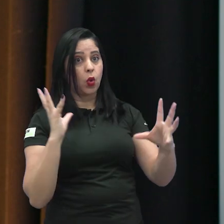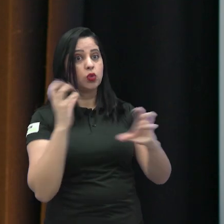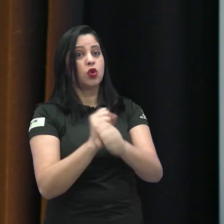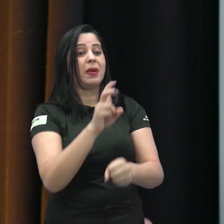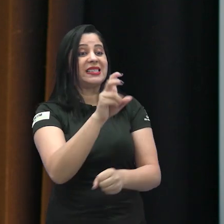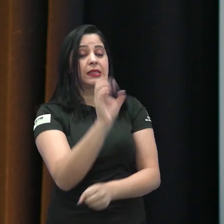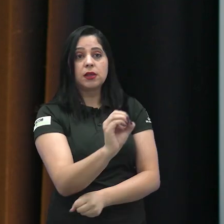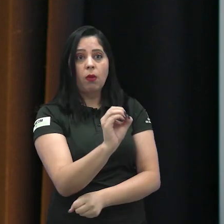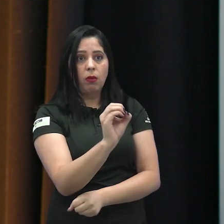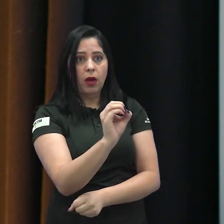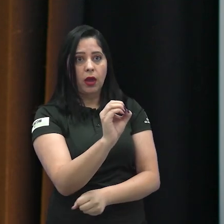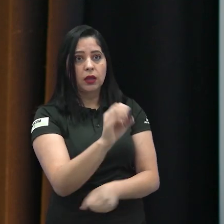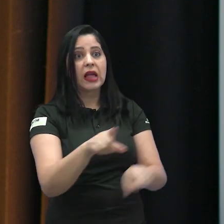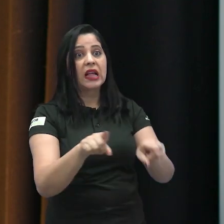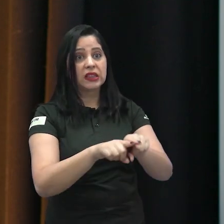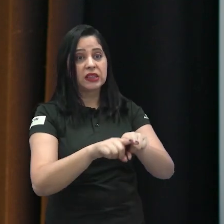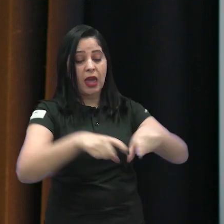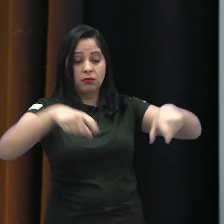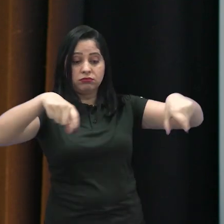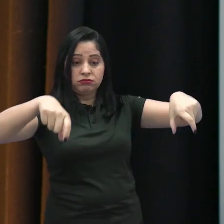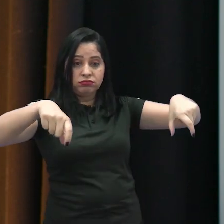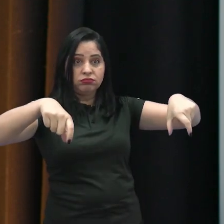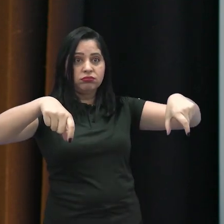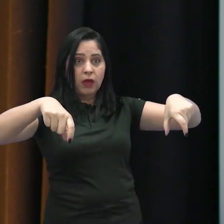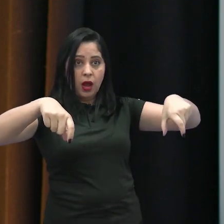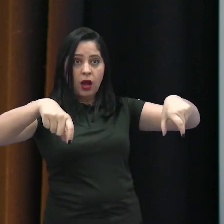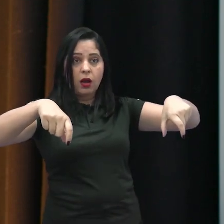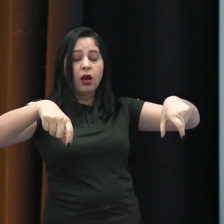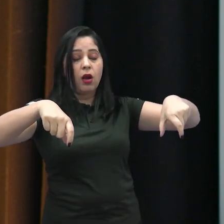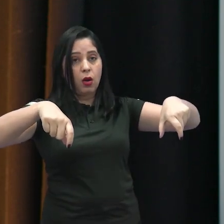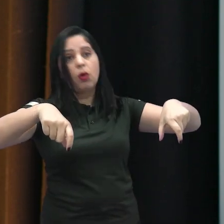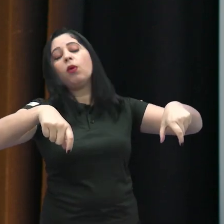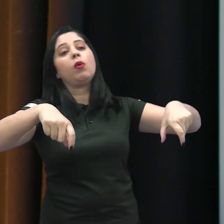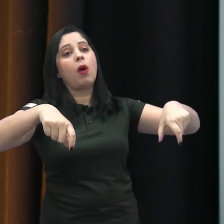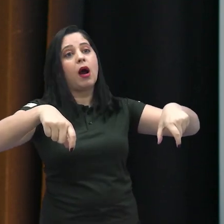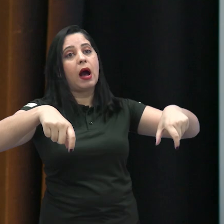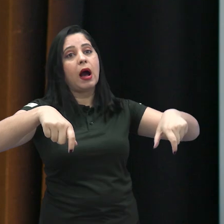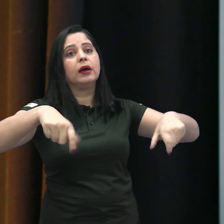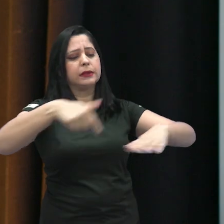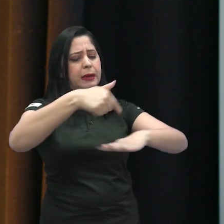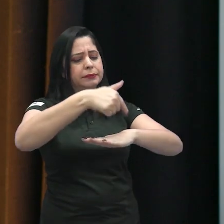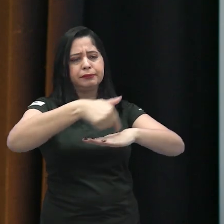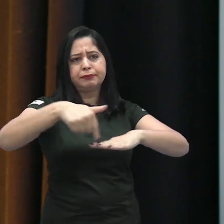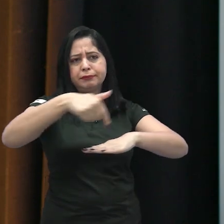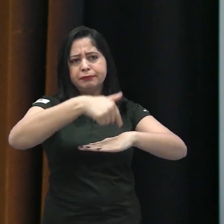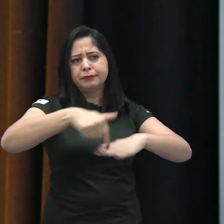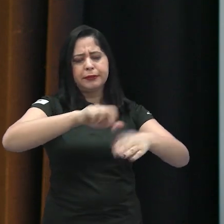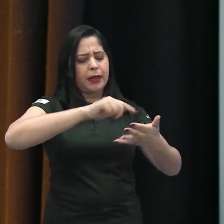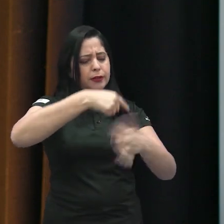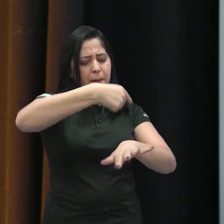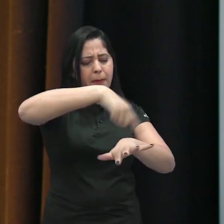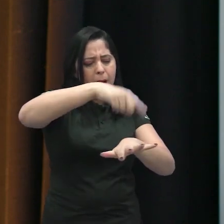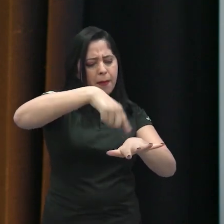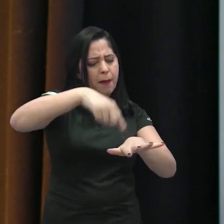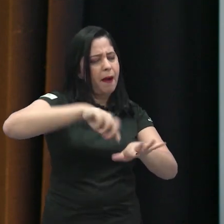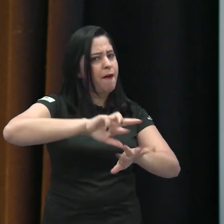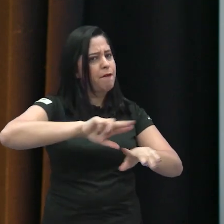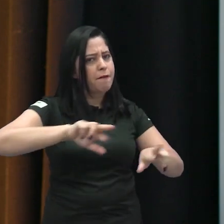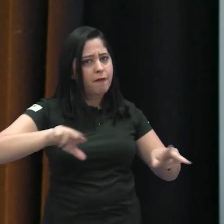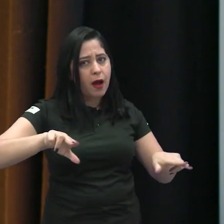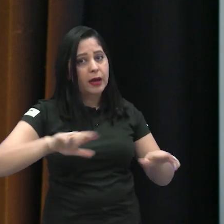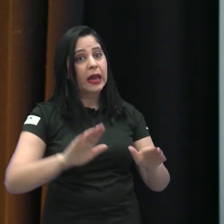cidade, mais de 50 quadras poliesportivas, mais de 10 poliesportivos com todos os equipamentos para todas as